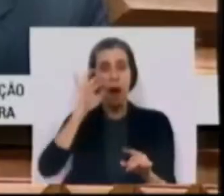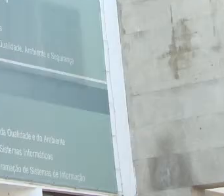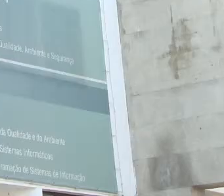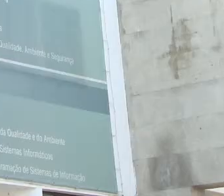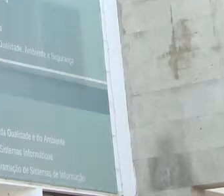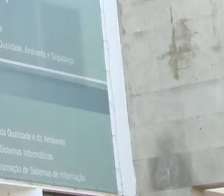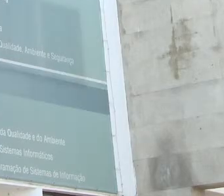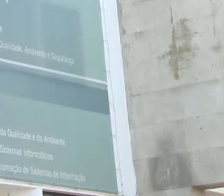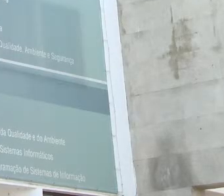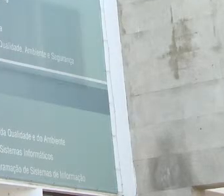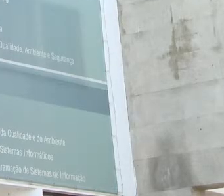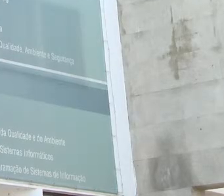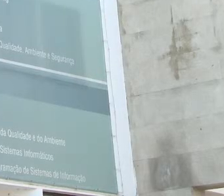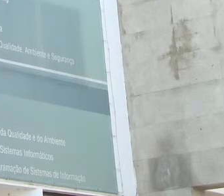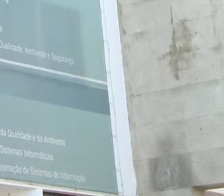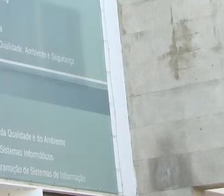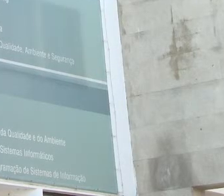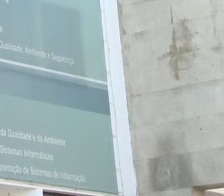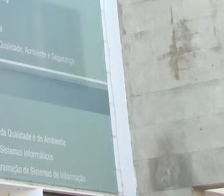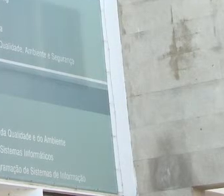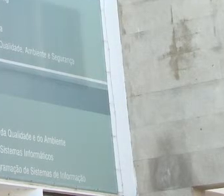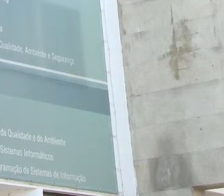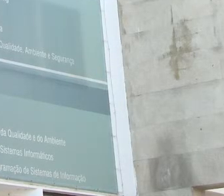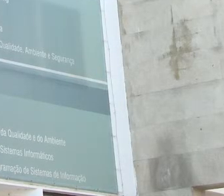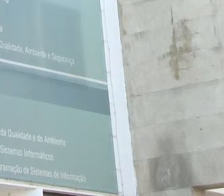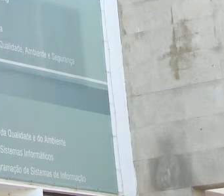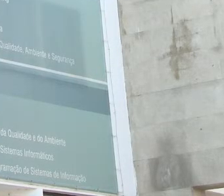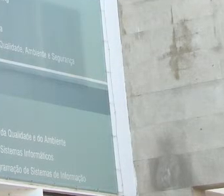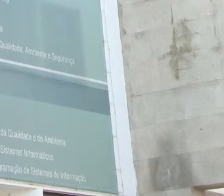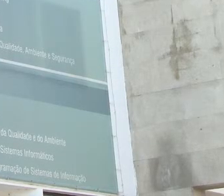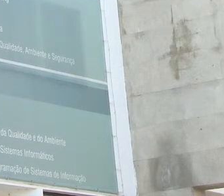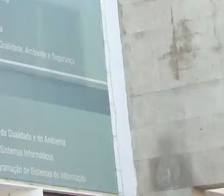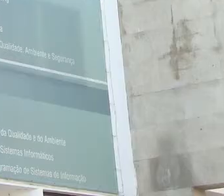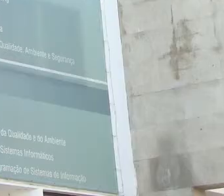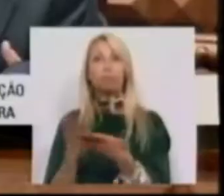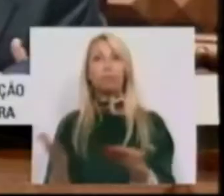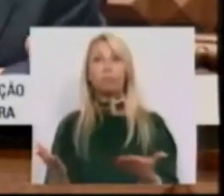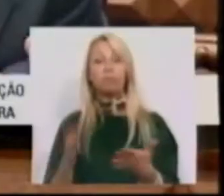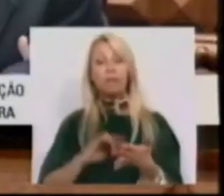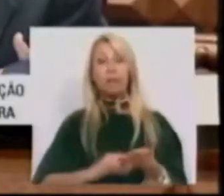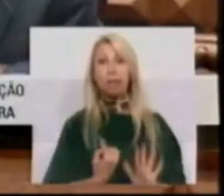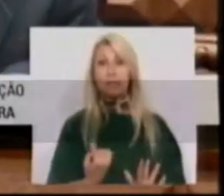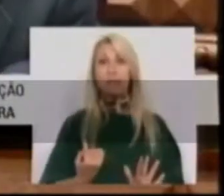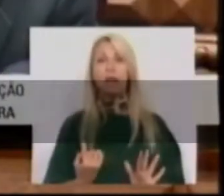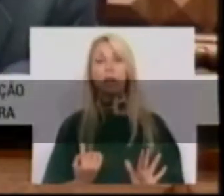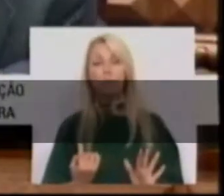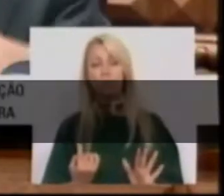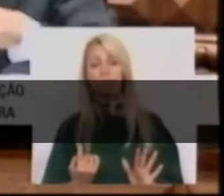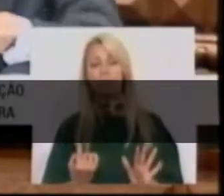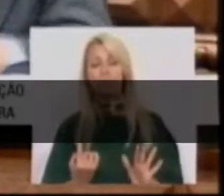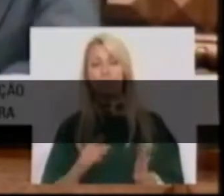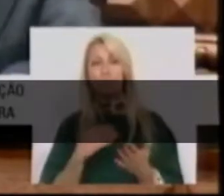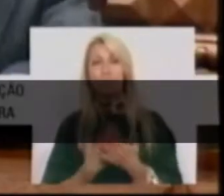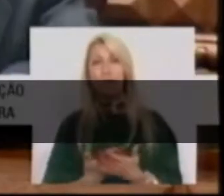e o maior ataque à sua sobrevivência. Muito obrigado. É necessário que, para além de levarmos os